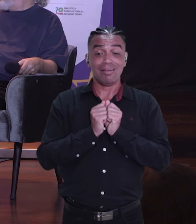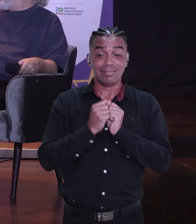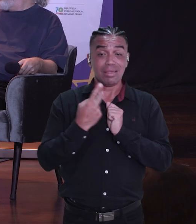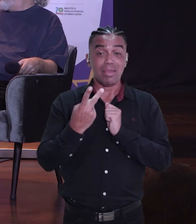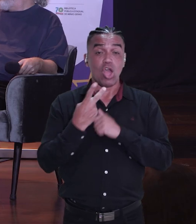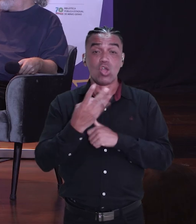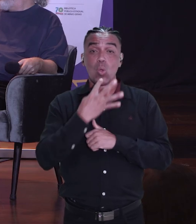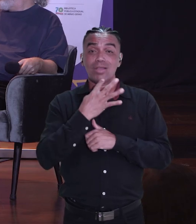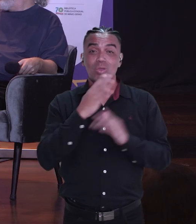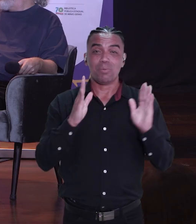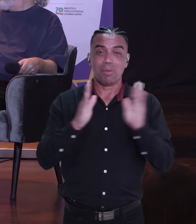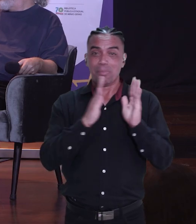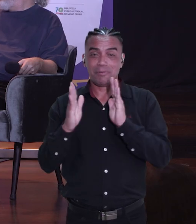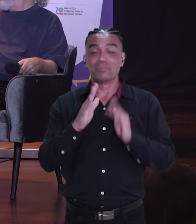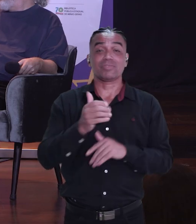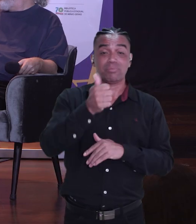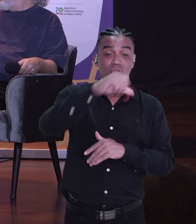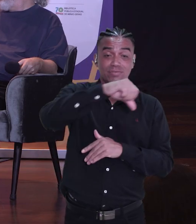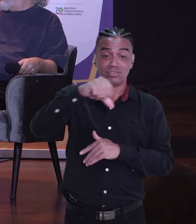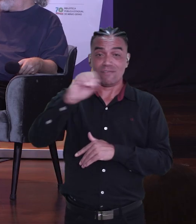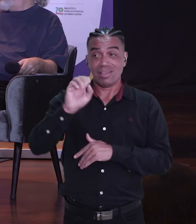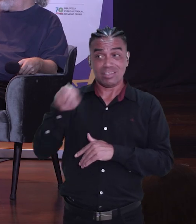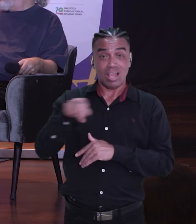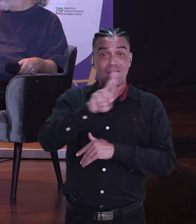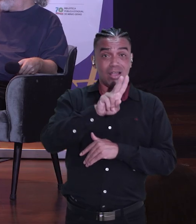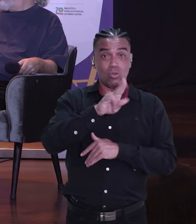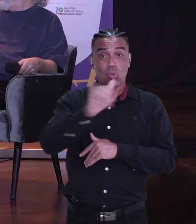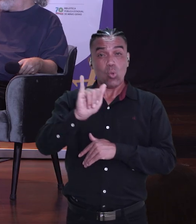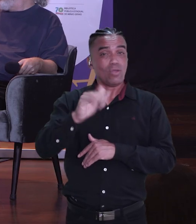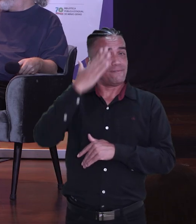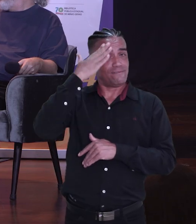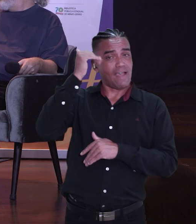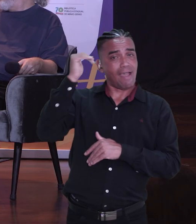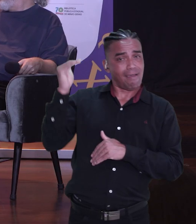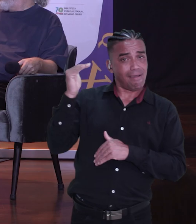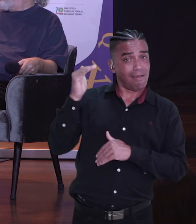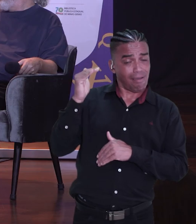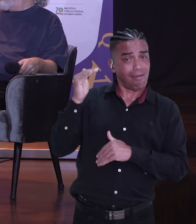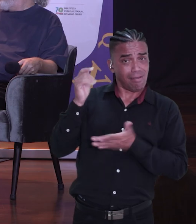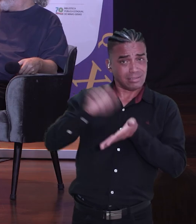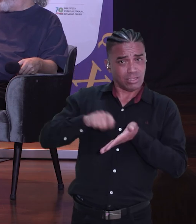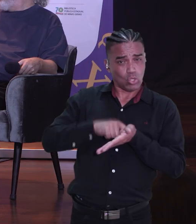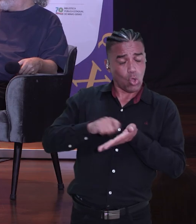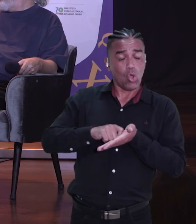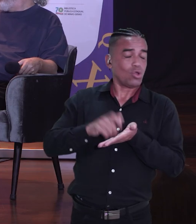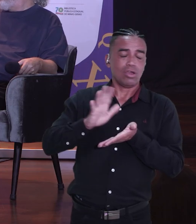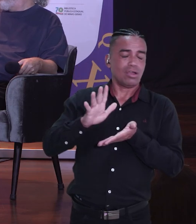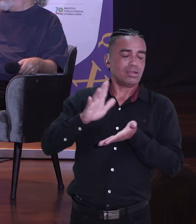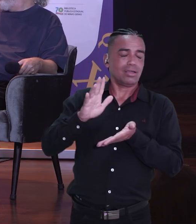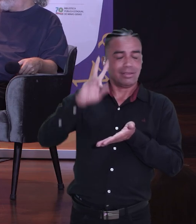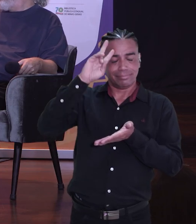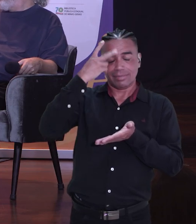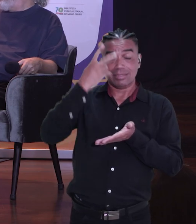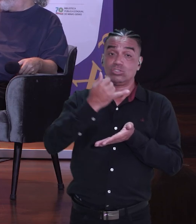gente se conheceu. Porque em 1990 o Rui já era um escritor muito conhecido, mas um